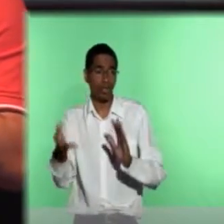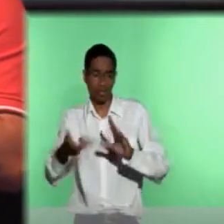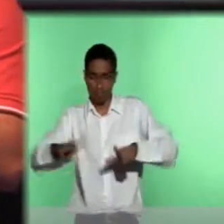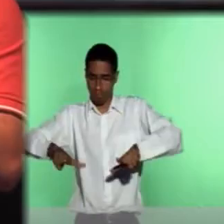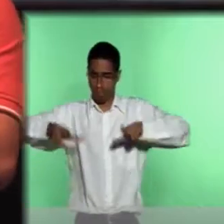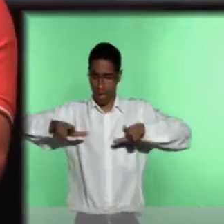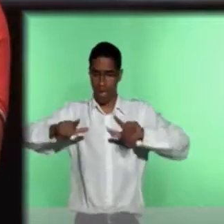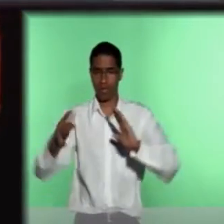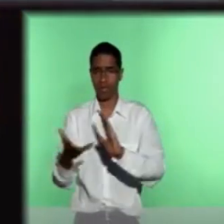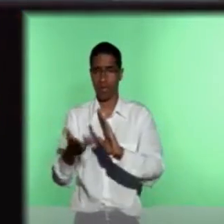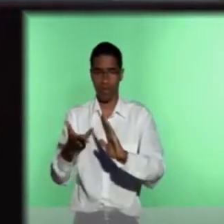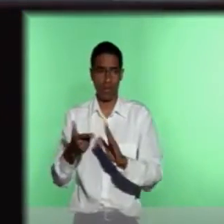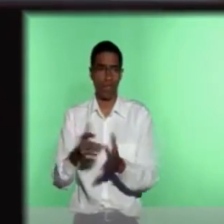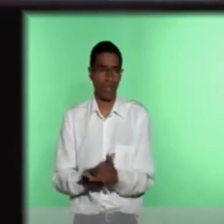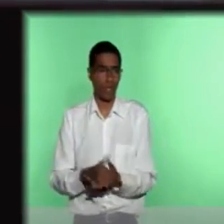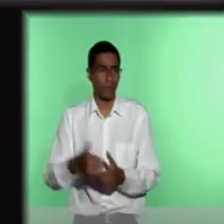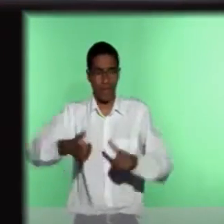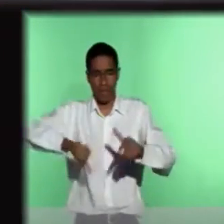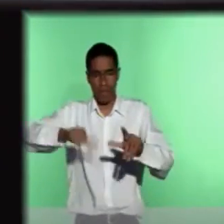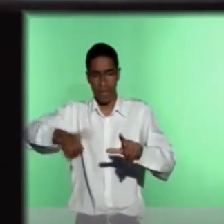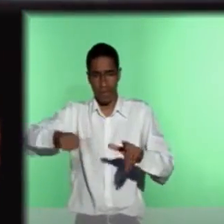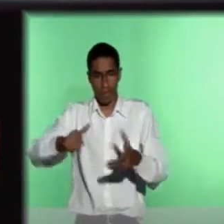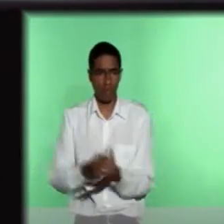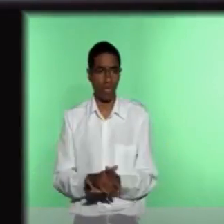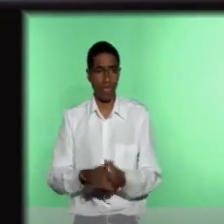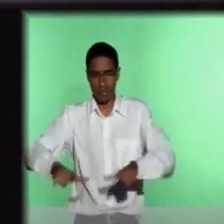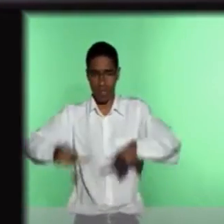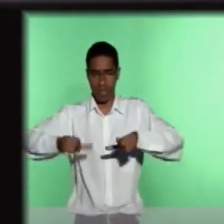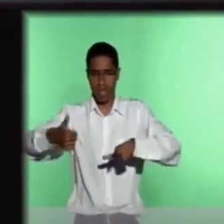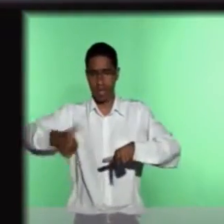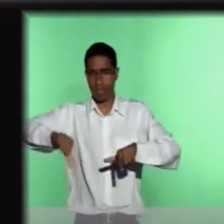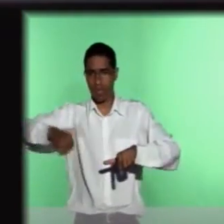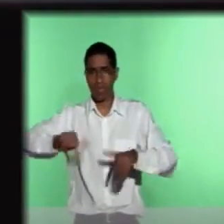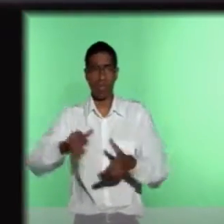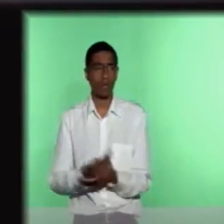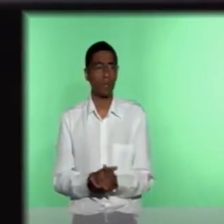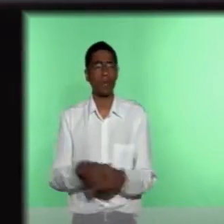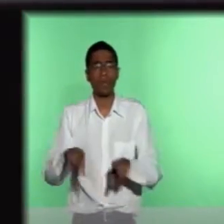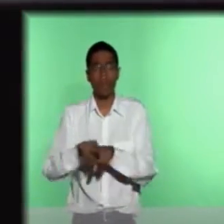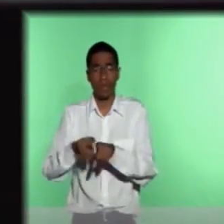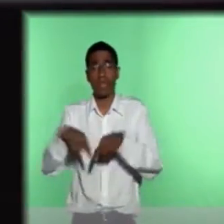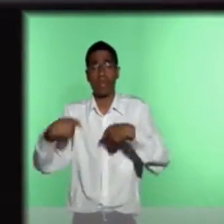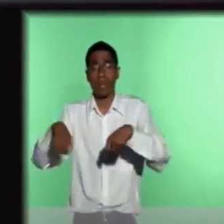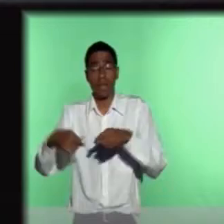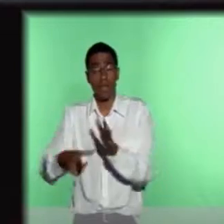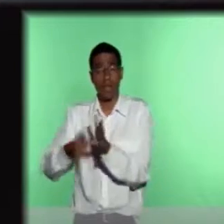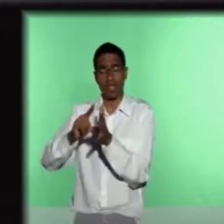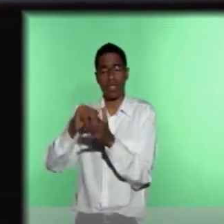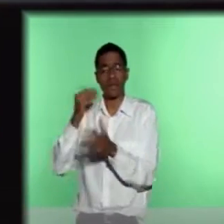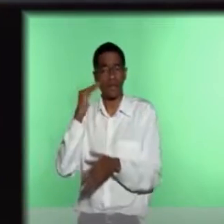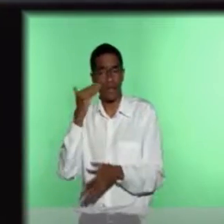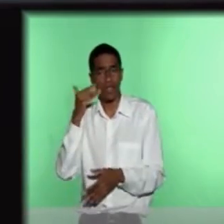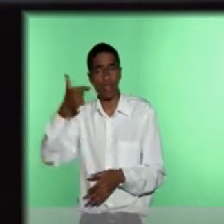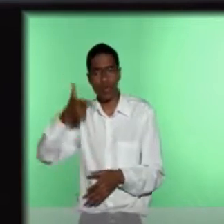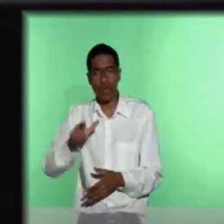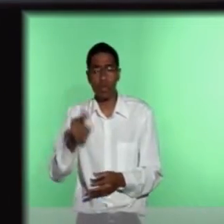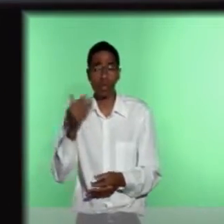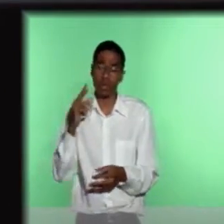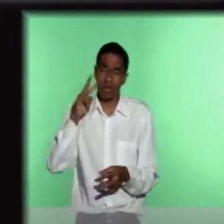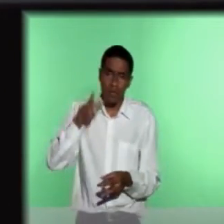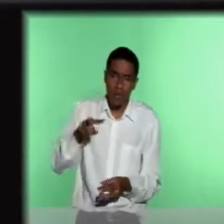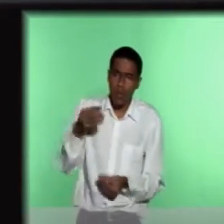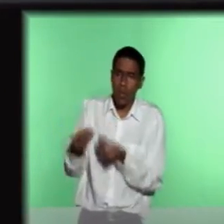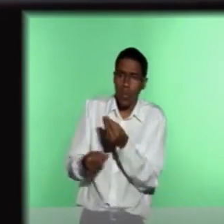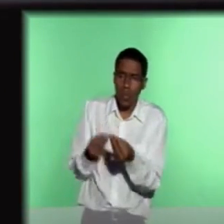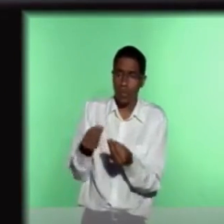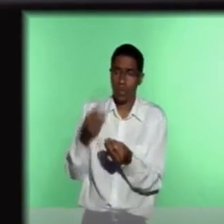Prova Brasil, aliás, é um papel que precisa ser revisto, o IDEB precisa ser revisto. Vocês vão conviver agora nas suas redes